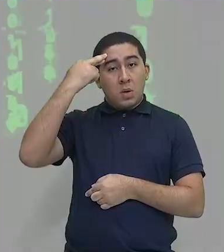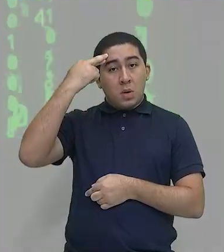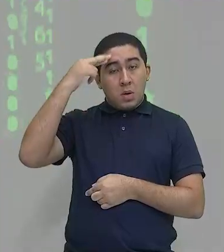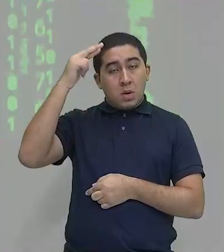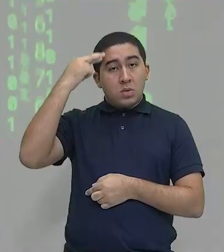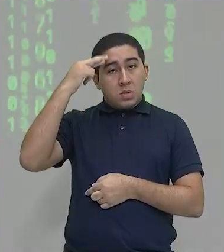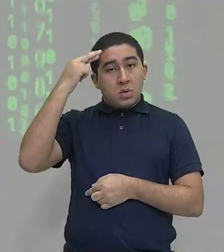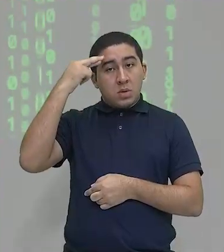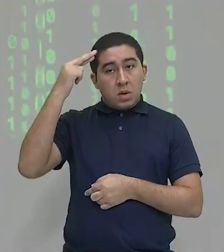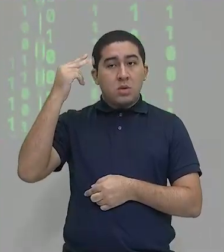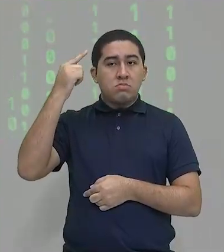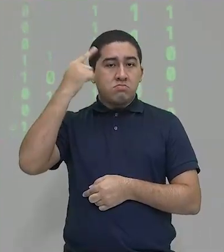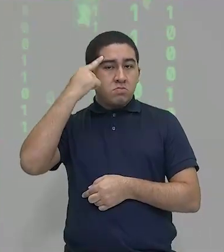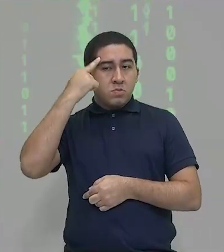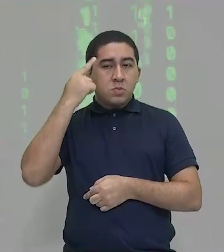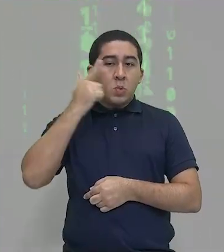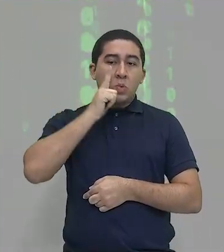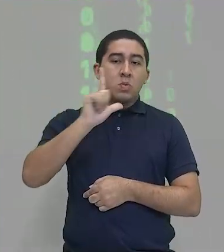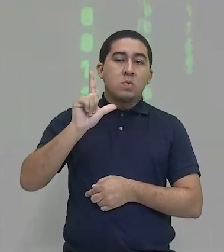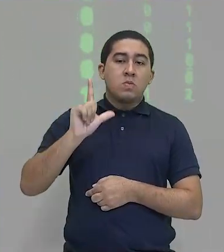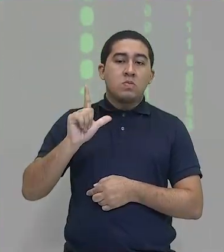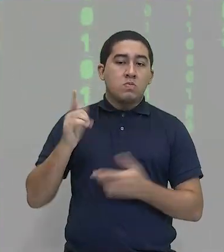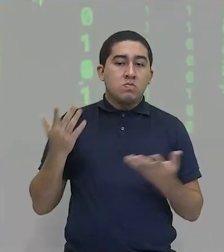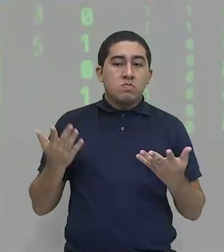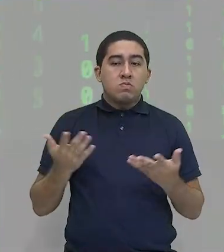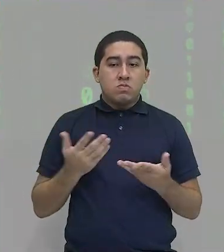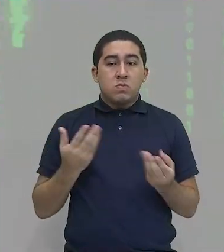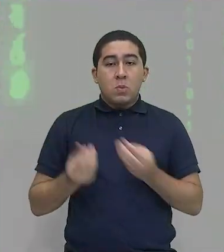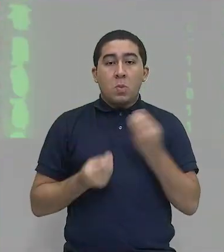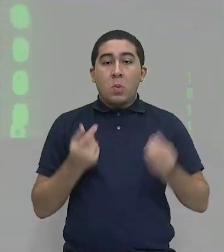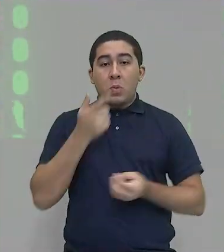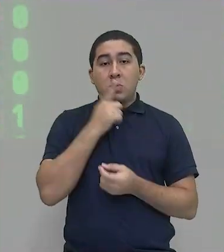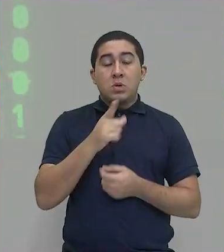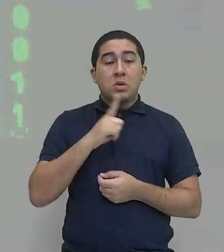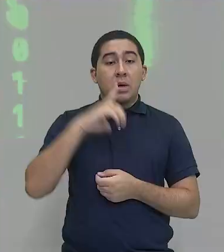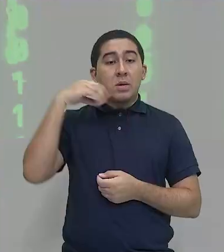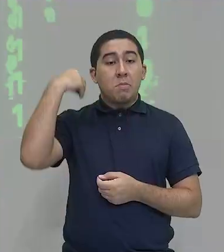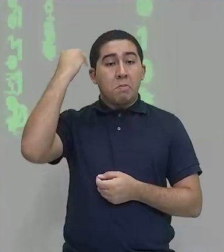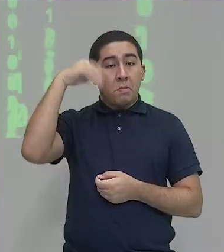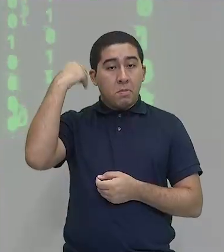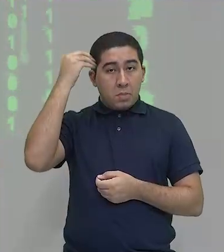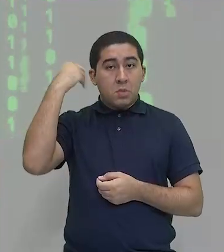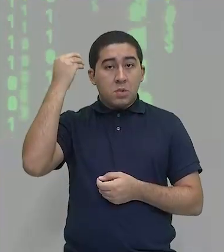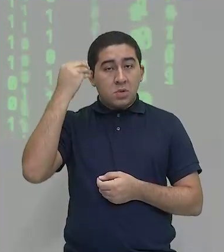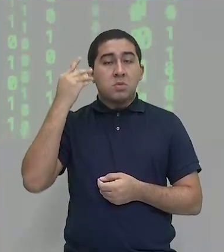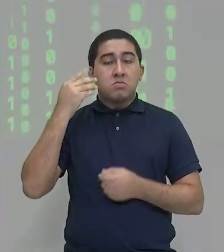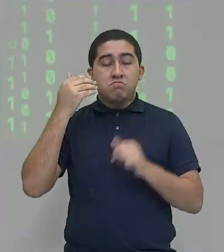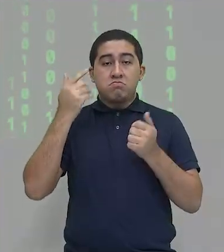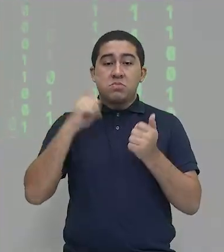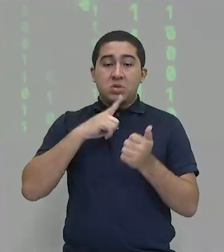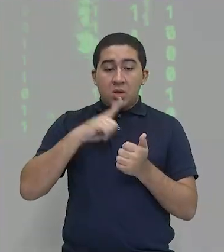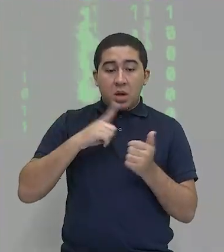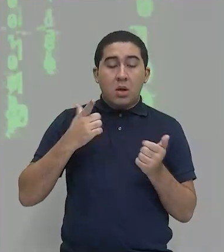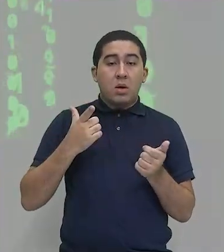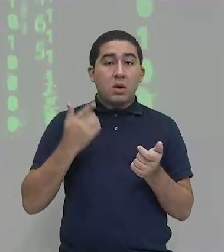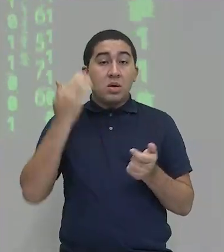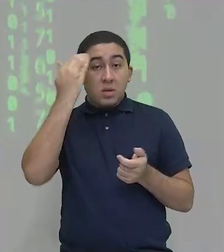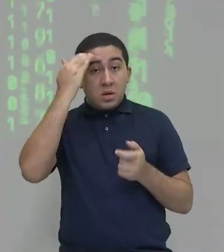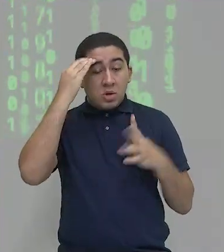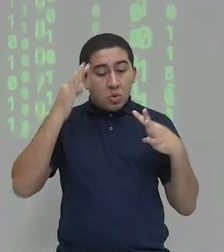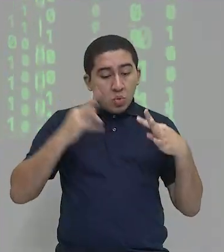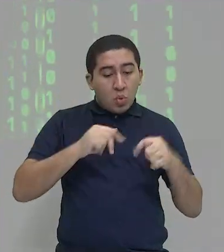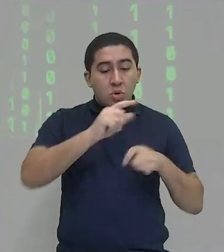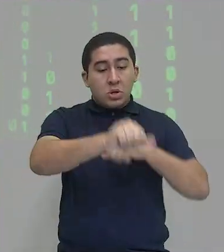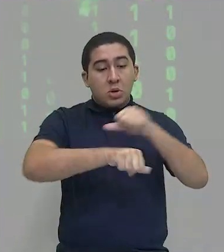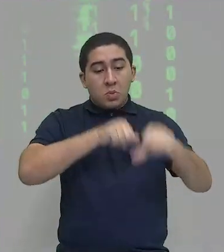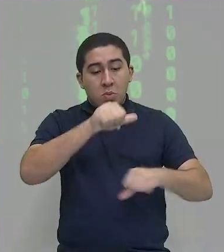conseguimos pensar tudo isso, como é que nós conseguimos vivenciar, nos adaptar a essas mudanças que acontecem de maneira